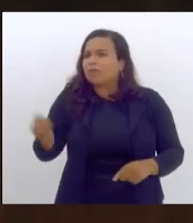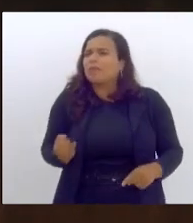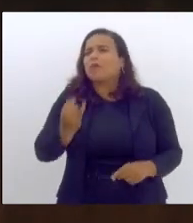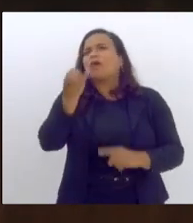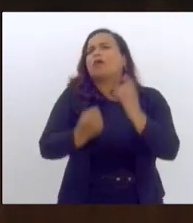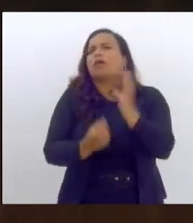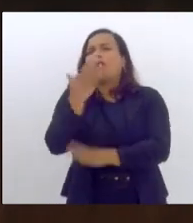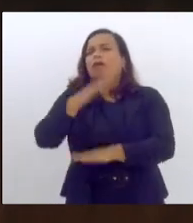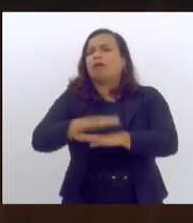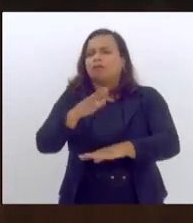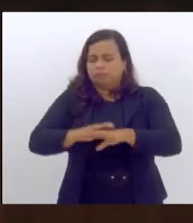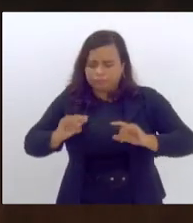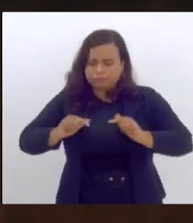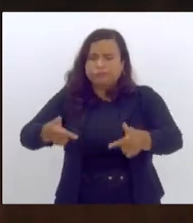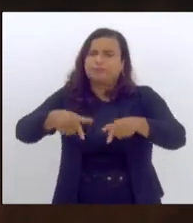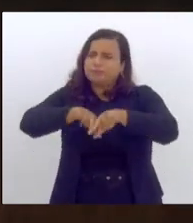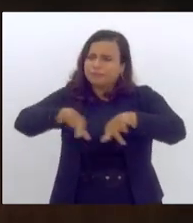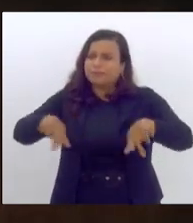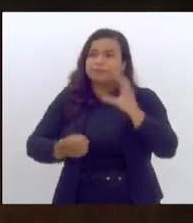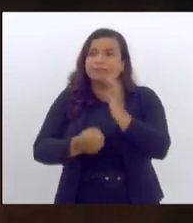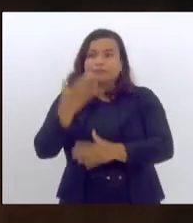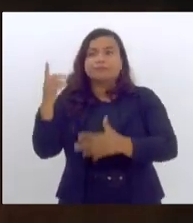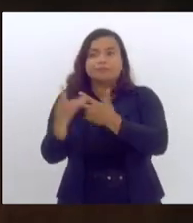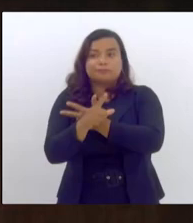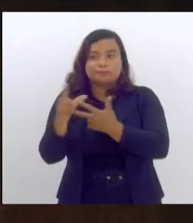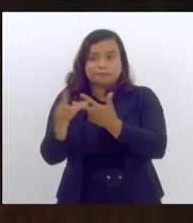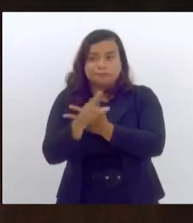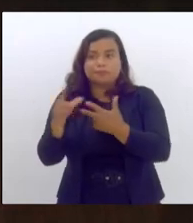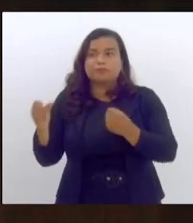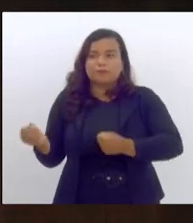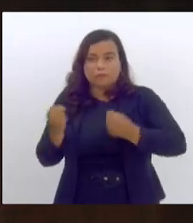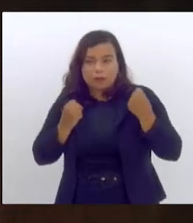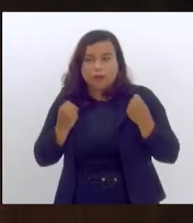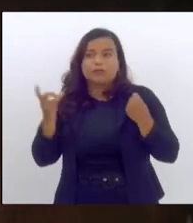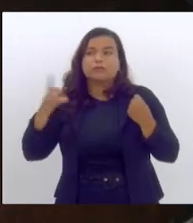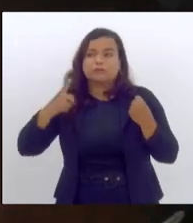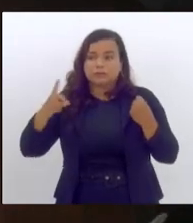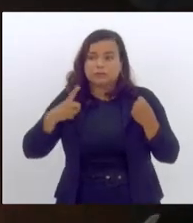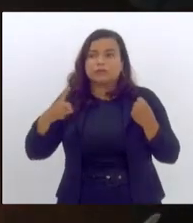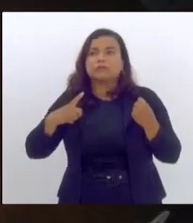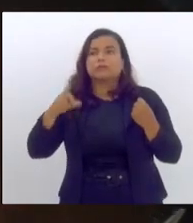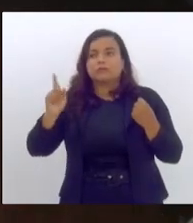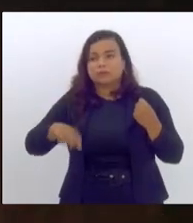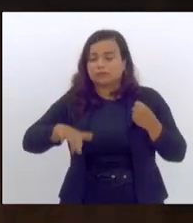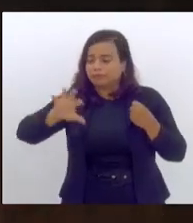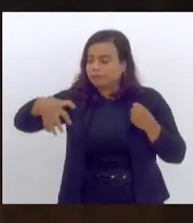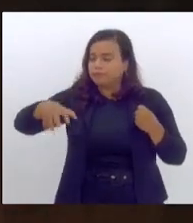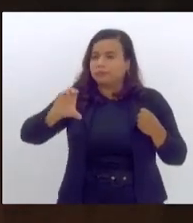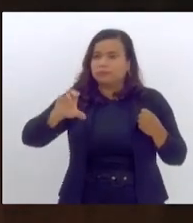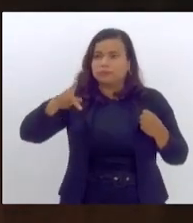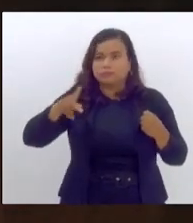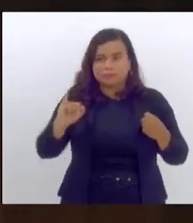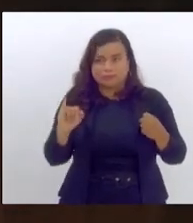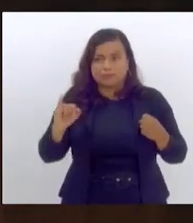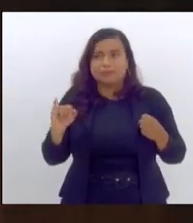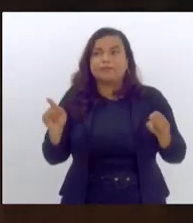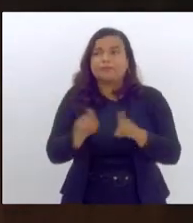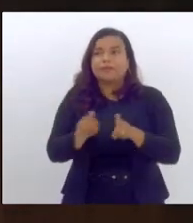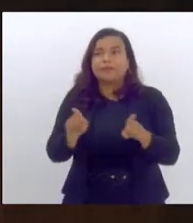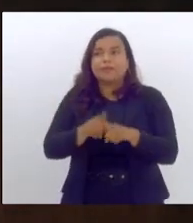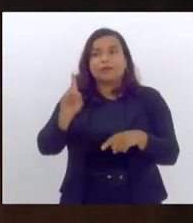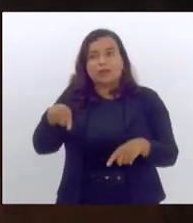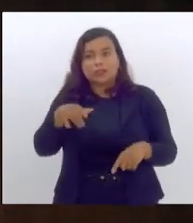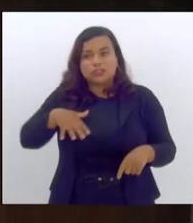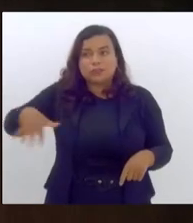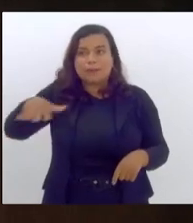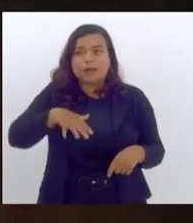construir instrumentos legislativos potentes, como são as CPIs. Além de ser um espaço